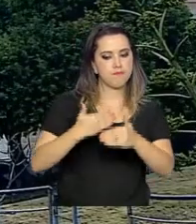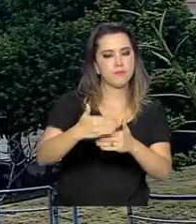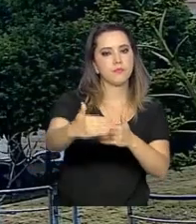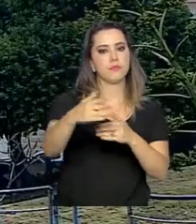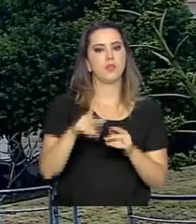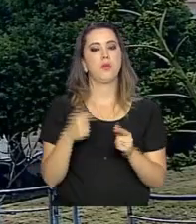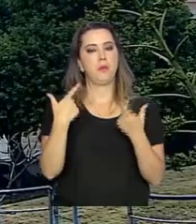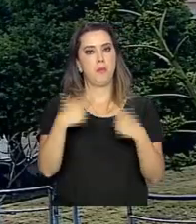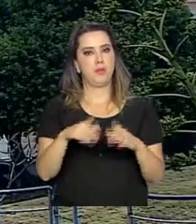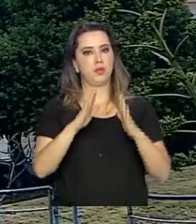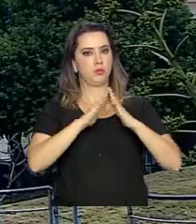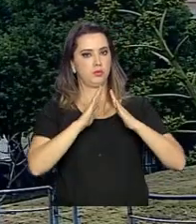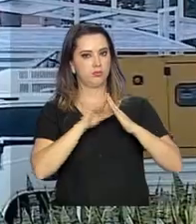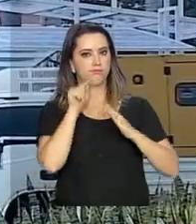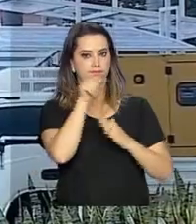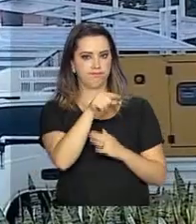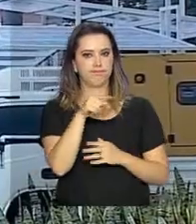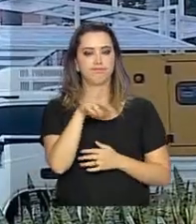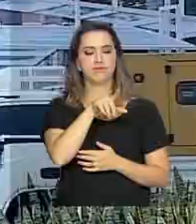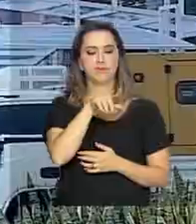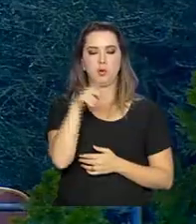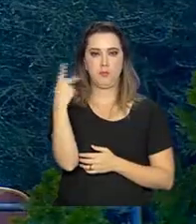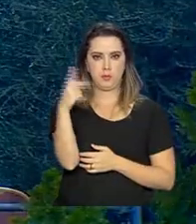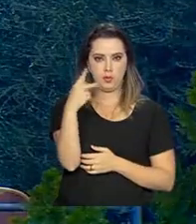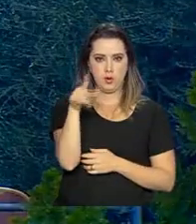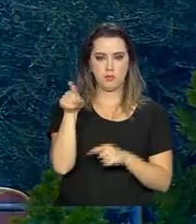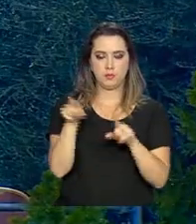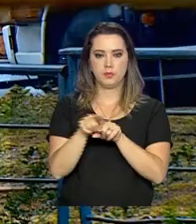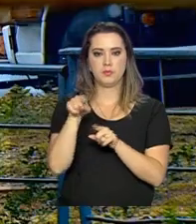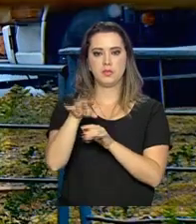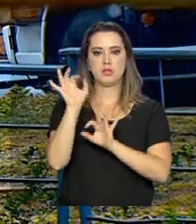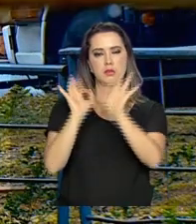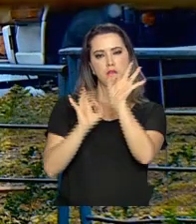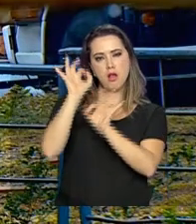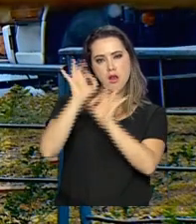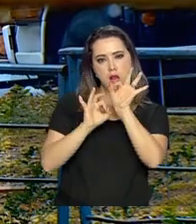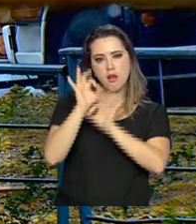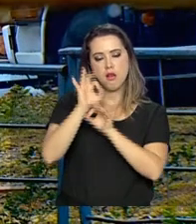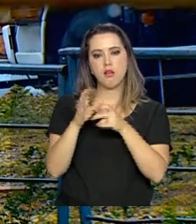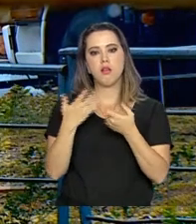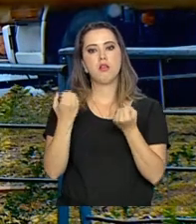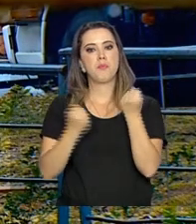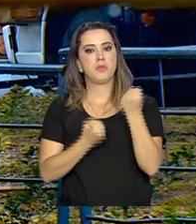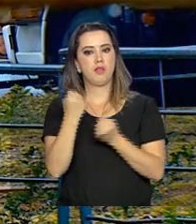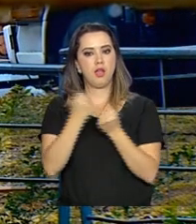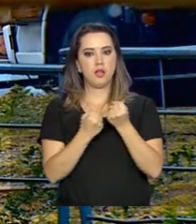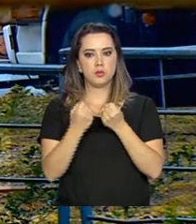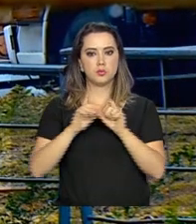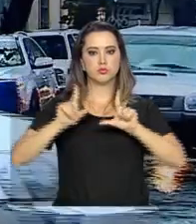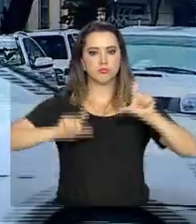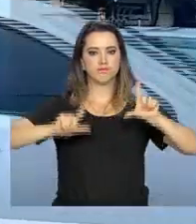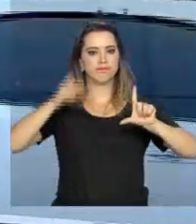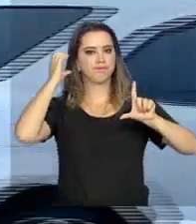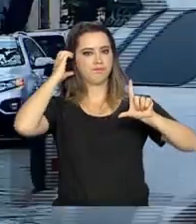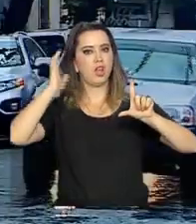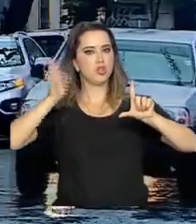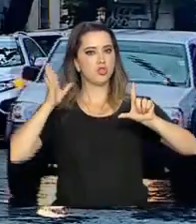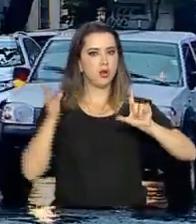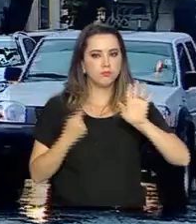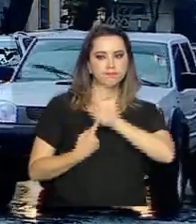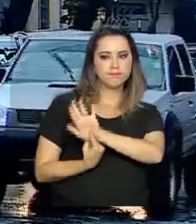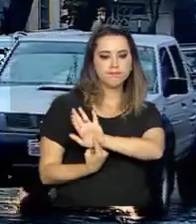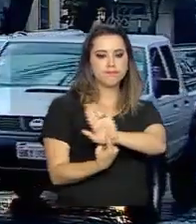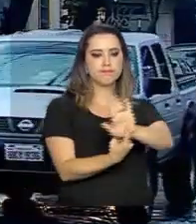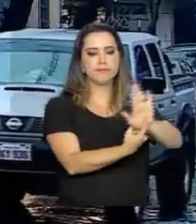lópez sede do governo paraguaio equipes trabalham na estrutura alguns carros da imprensa já estão no local as ruas mais